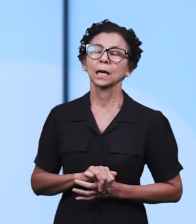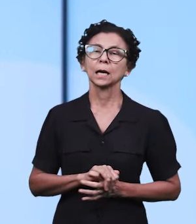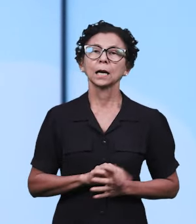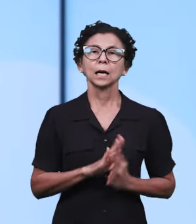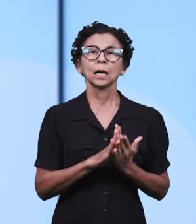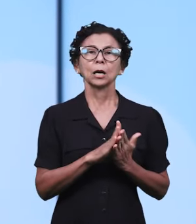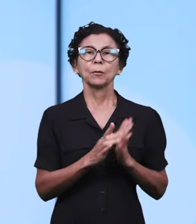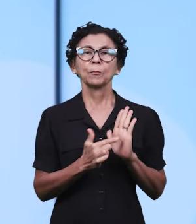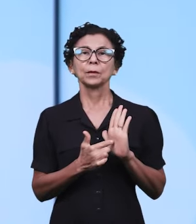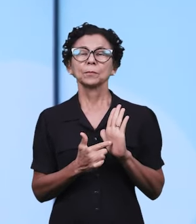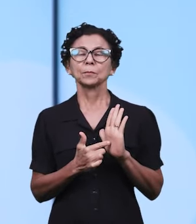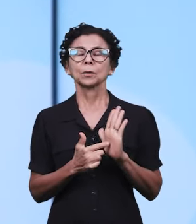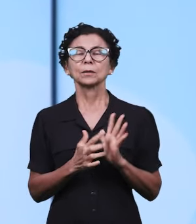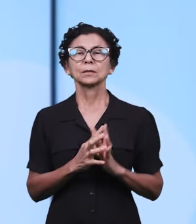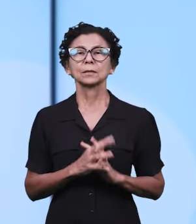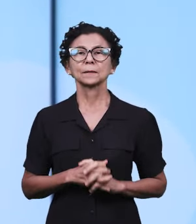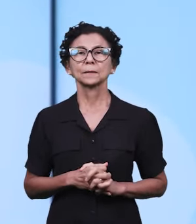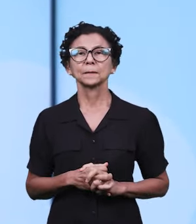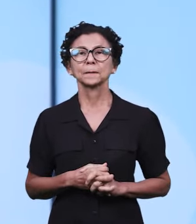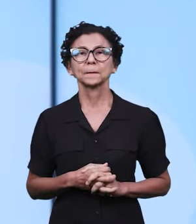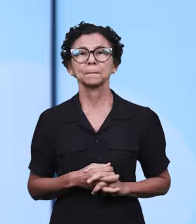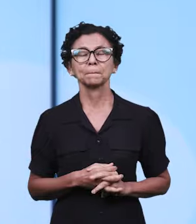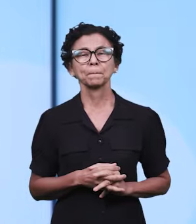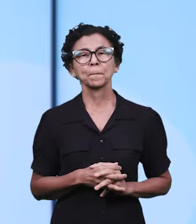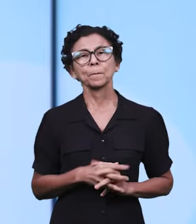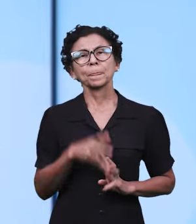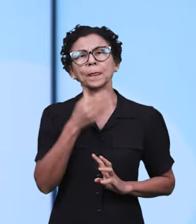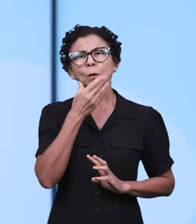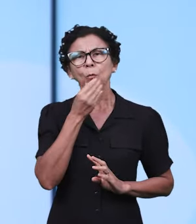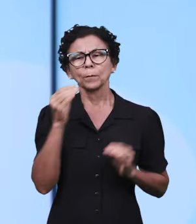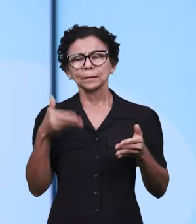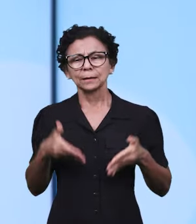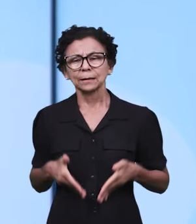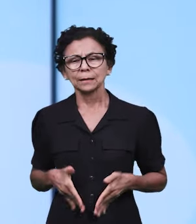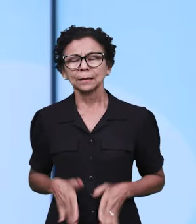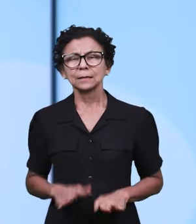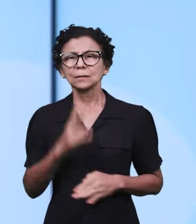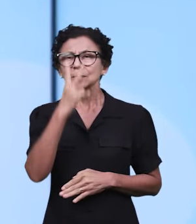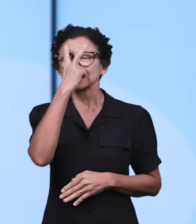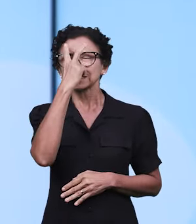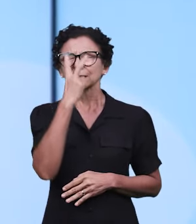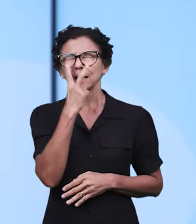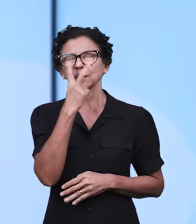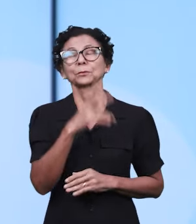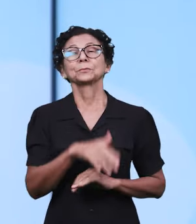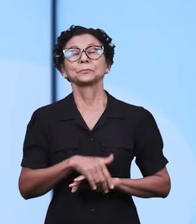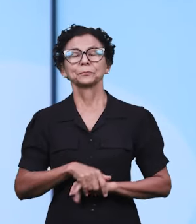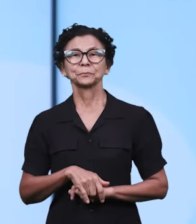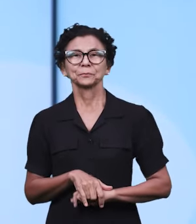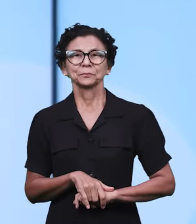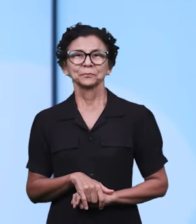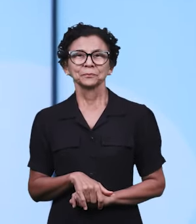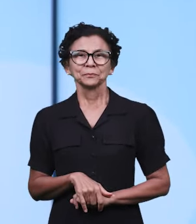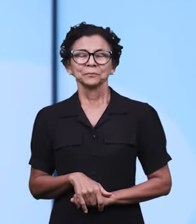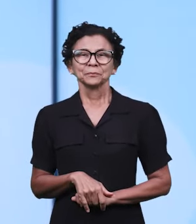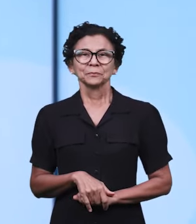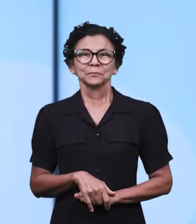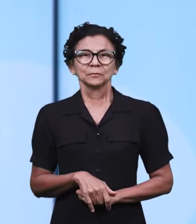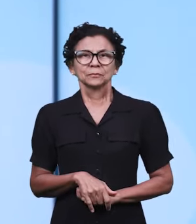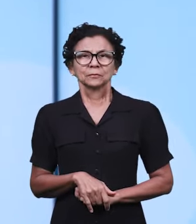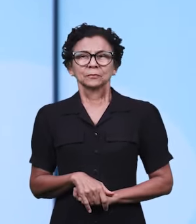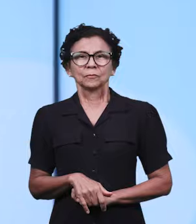cego, que desde que nasceu era cego, era uma criança cega. Né? E há um questionamento dos discípulos acerca de